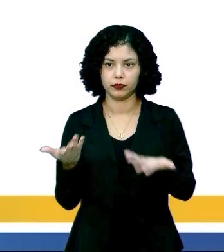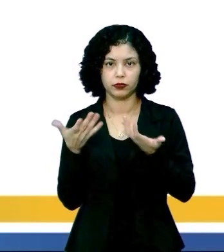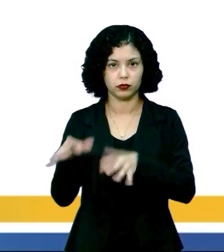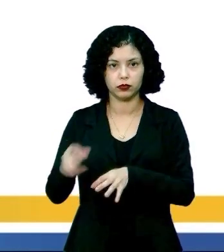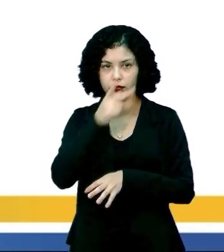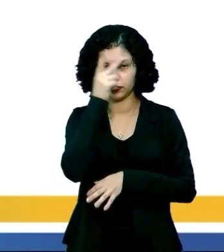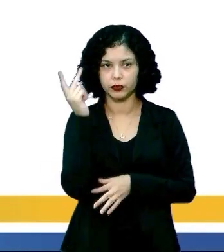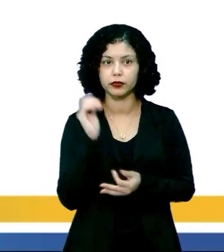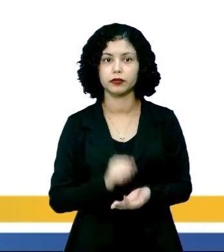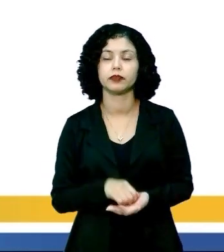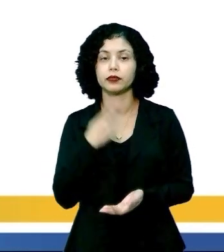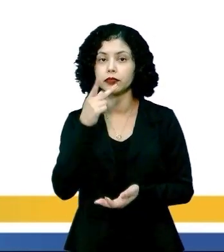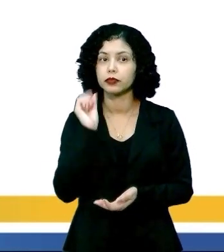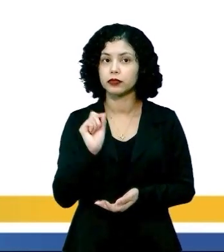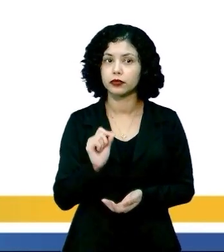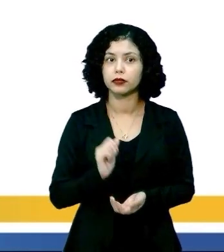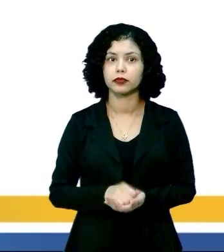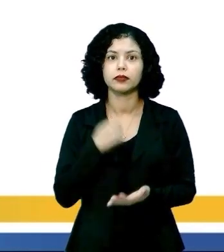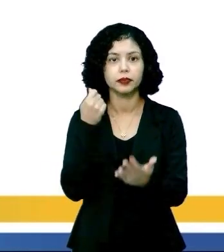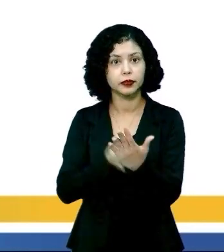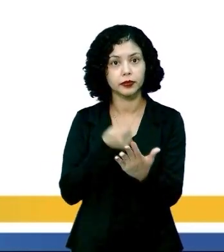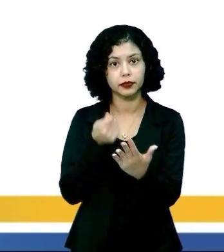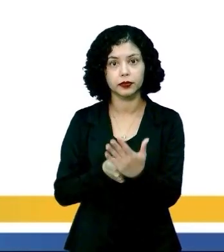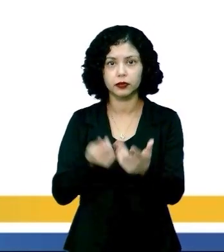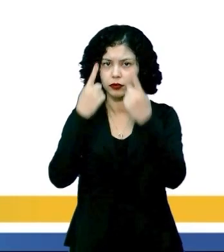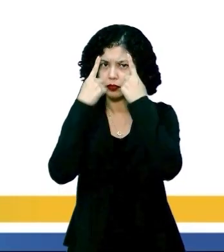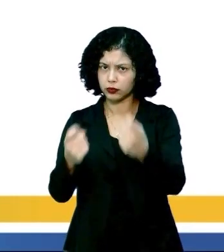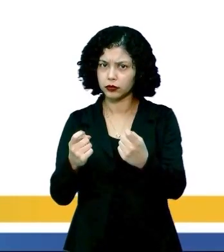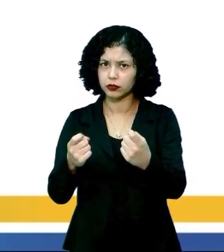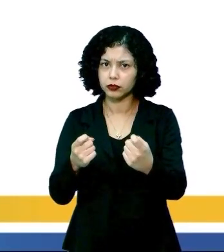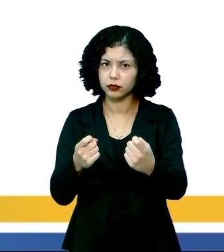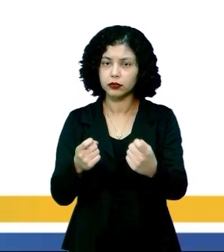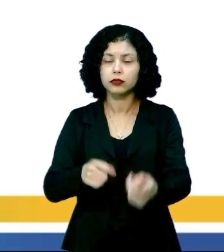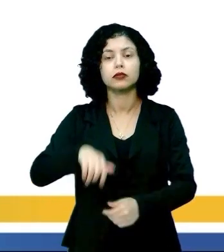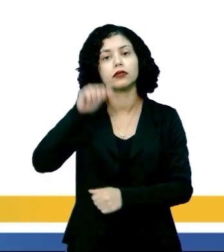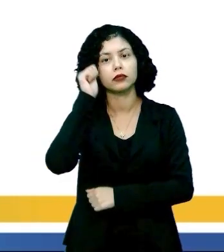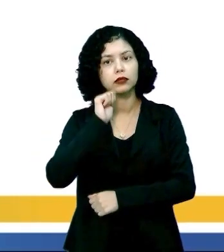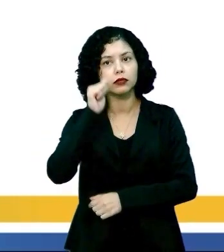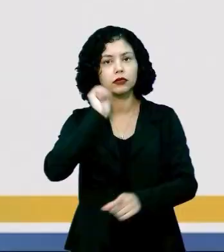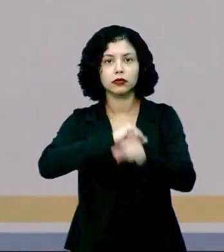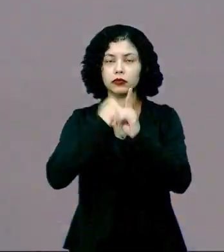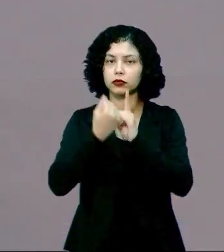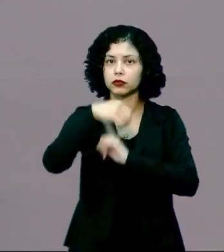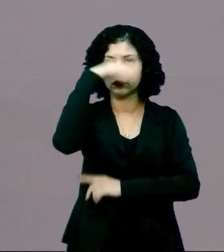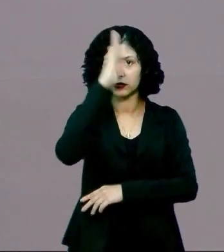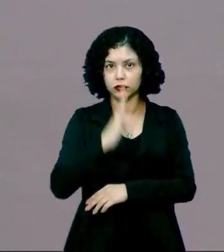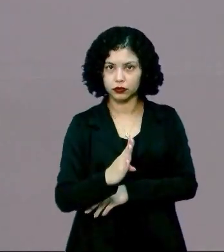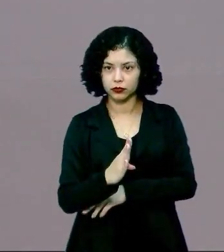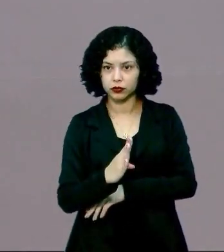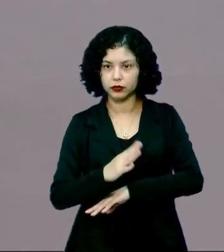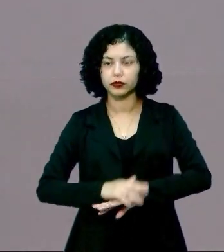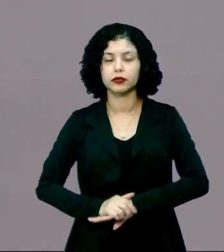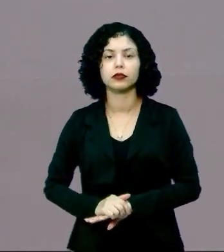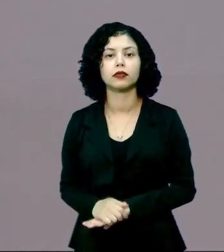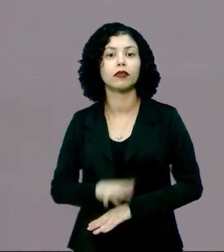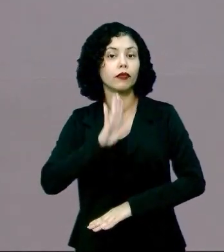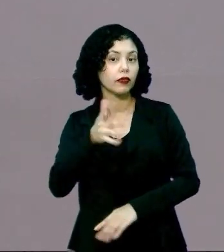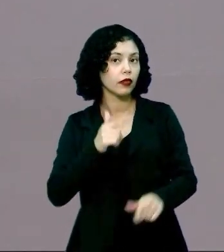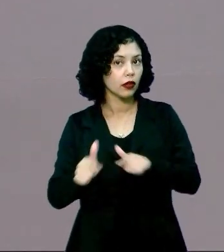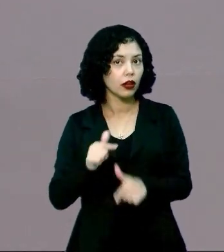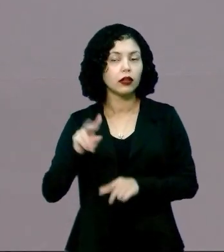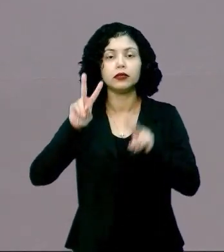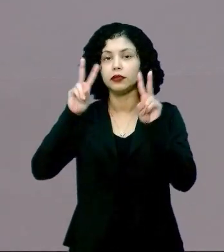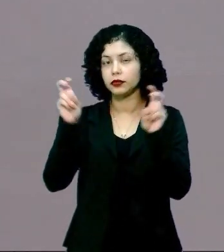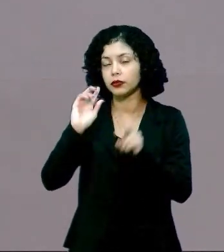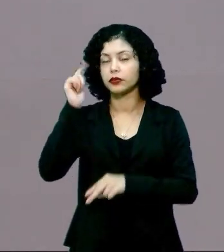essa redação, ela fala sobre a persistência da violência contra a mulher na sociedade brasileira. Professora, a senhora já trabalhou esse